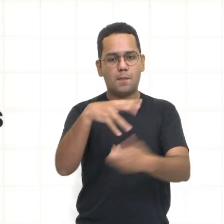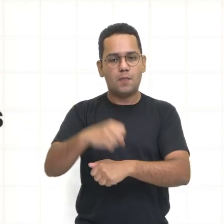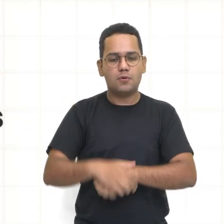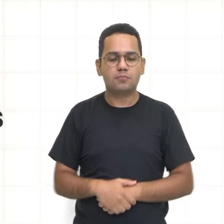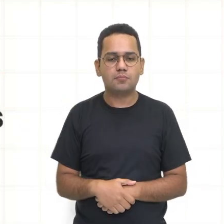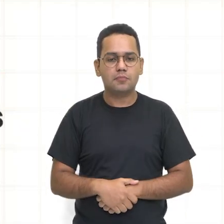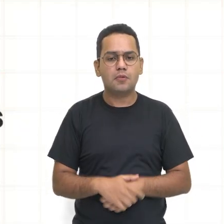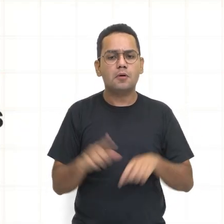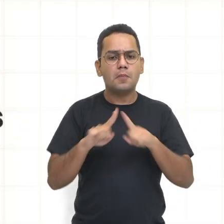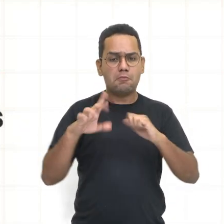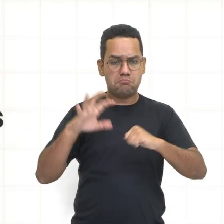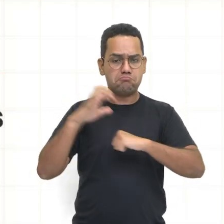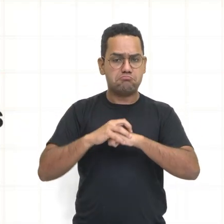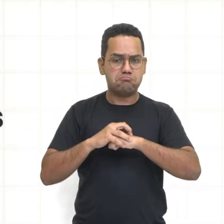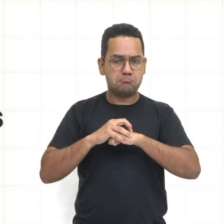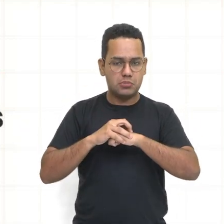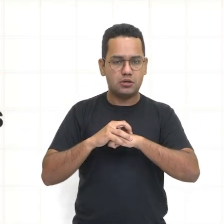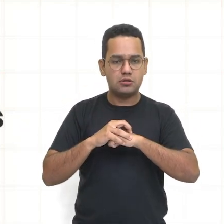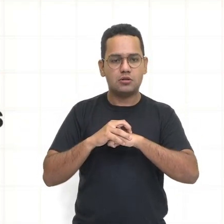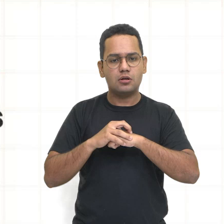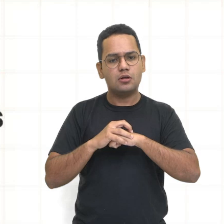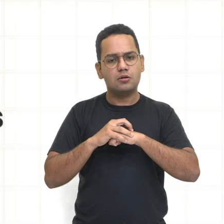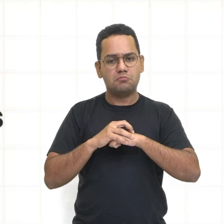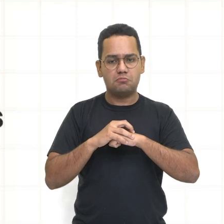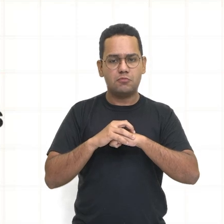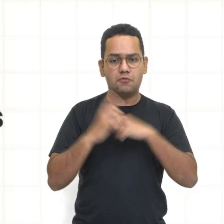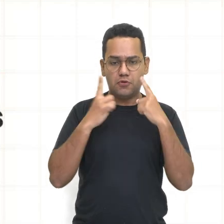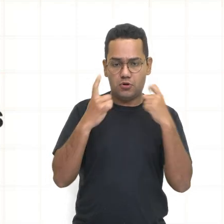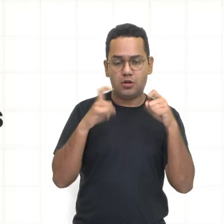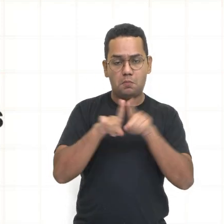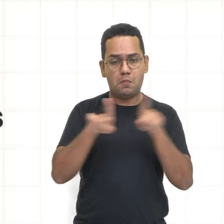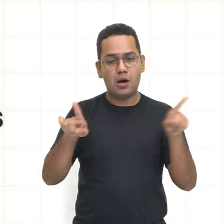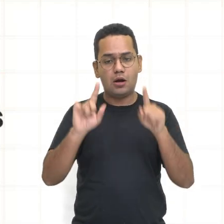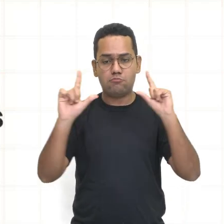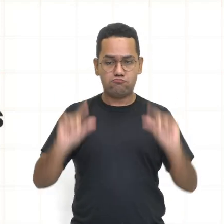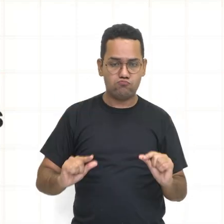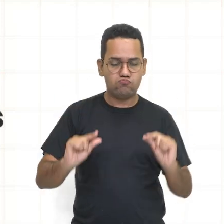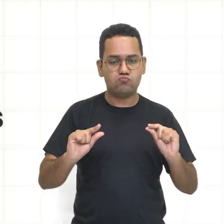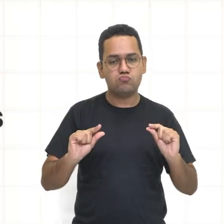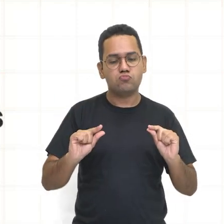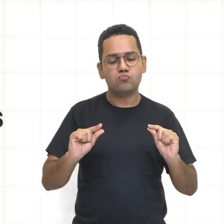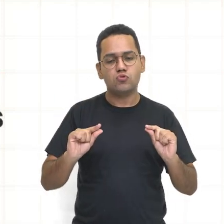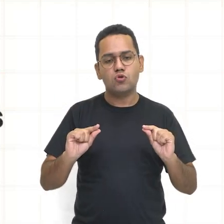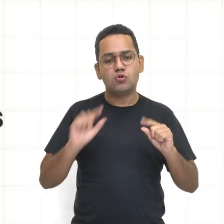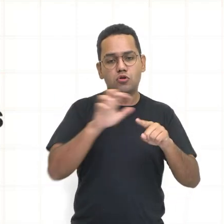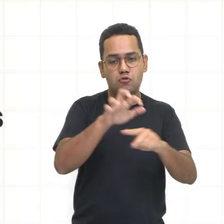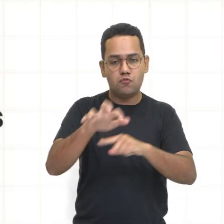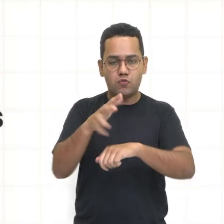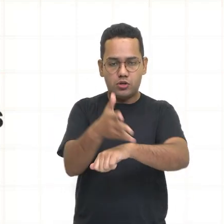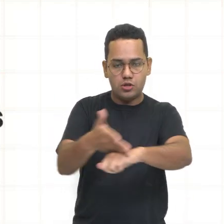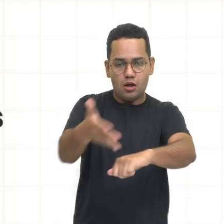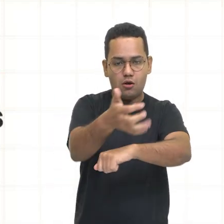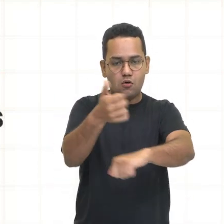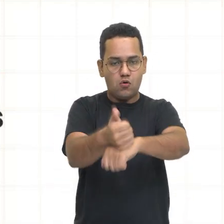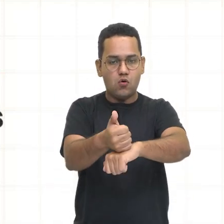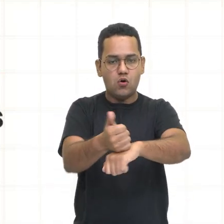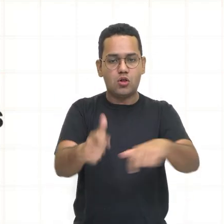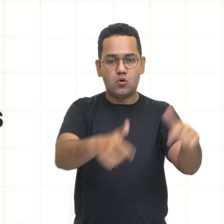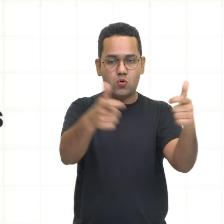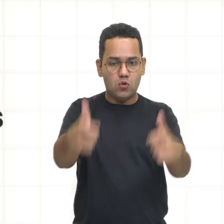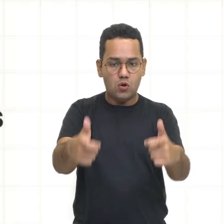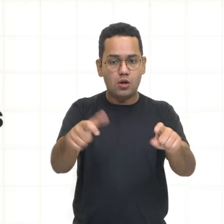brutal, porém, ela vai enfraquecer o controle colonial holandês e permitir que